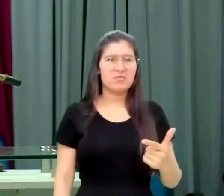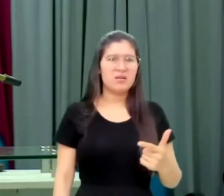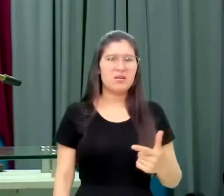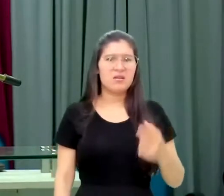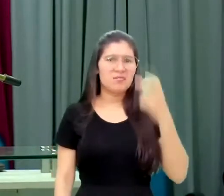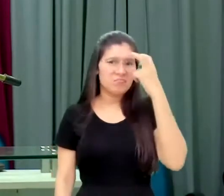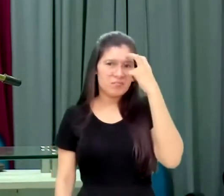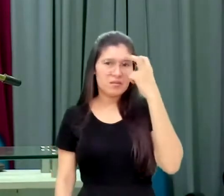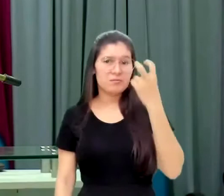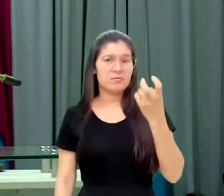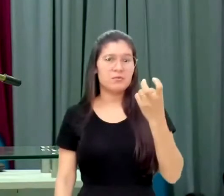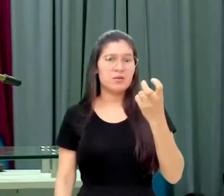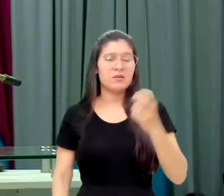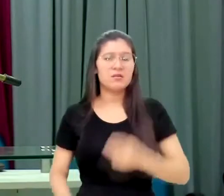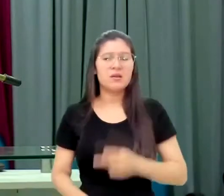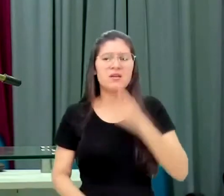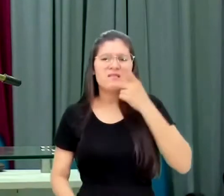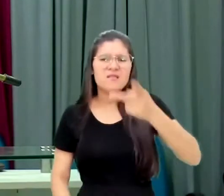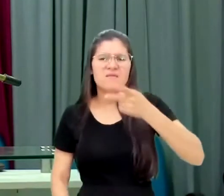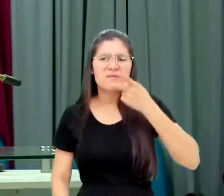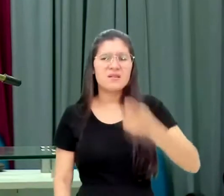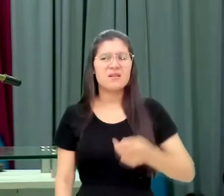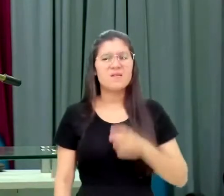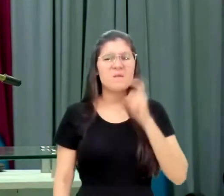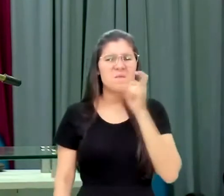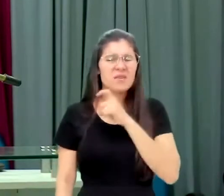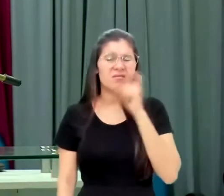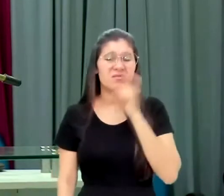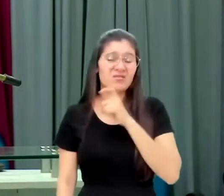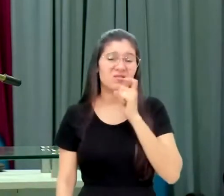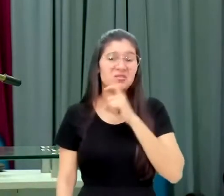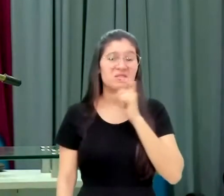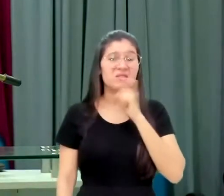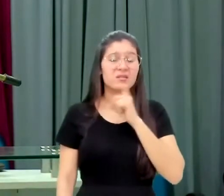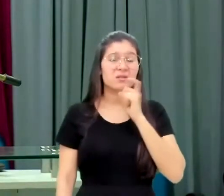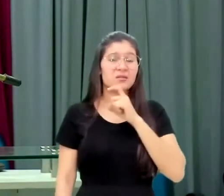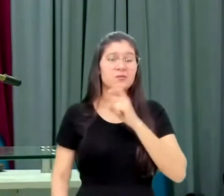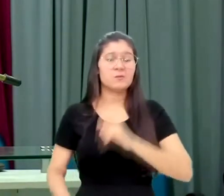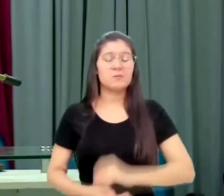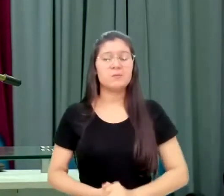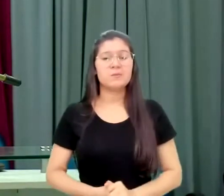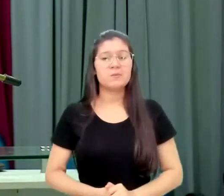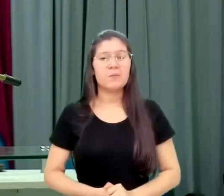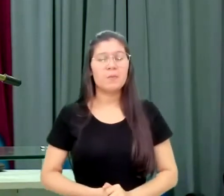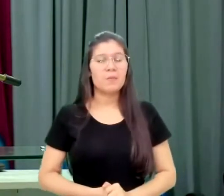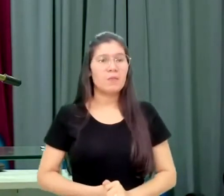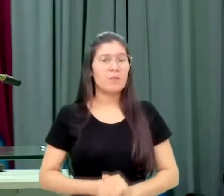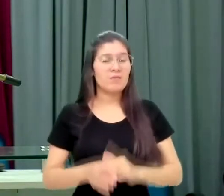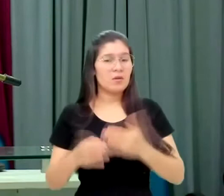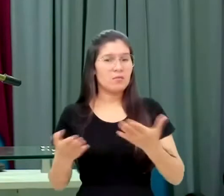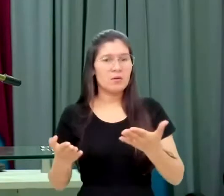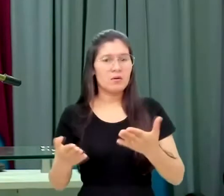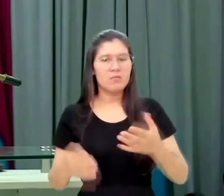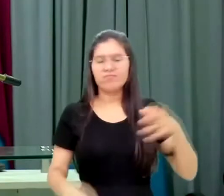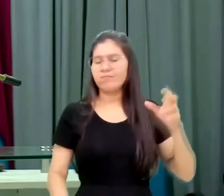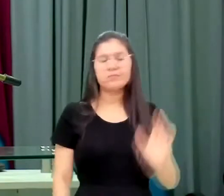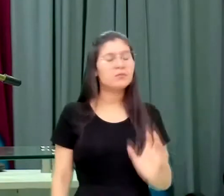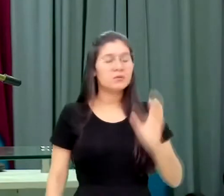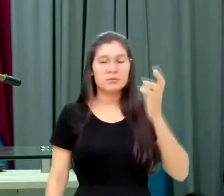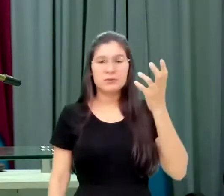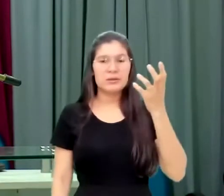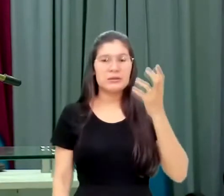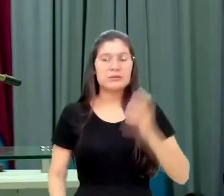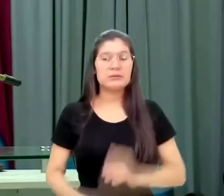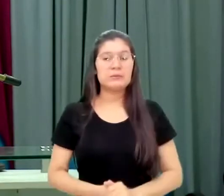não falou, porque estão falando de si mesmo, por isso as coisas não se cumprem. E os irmãos entram